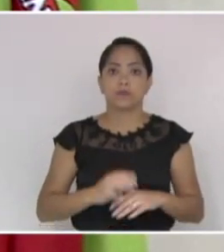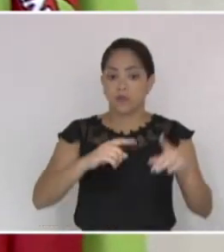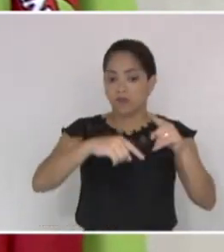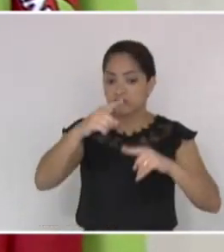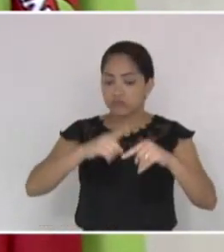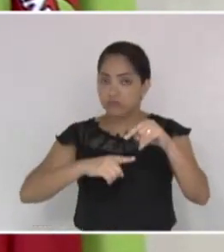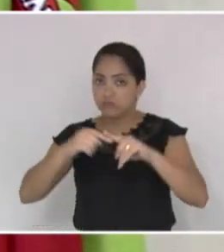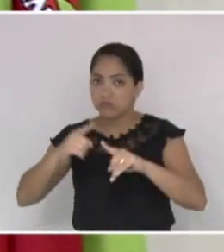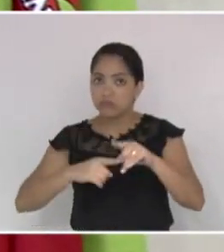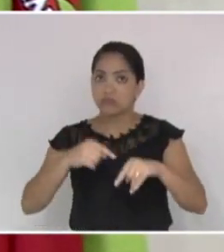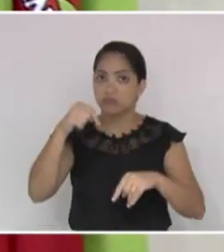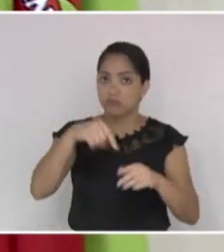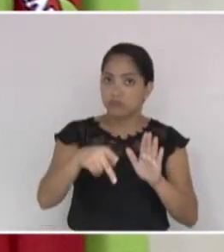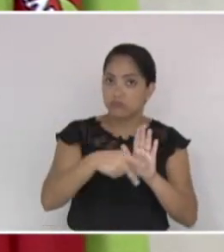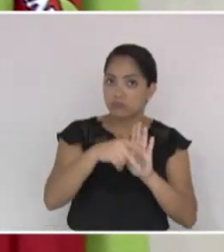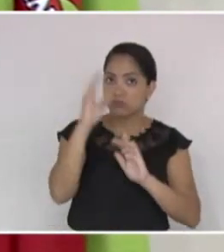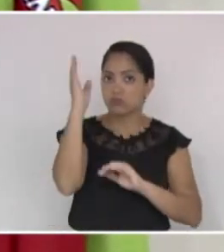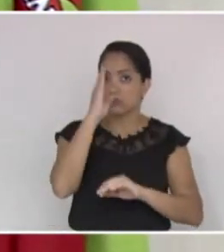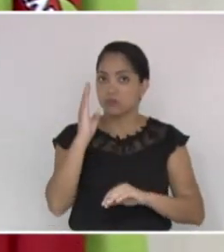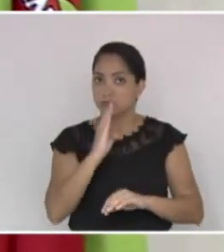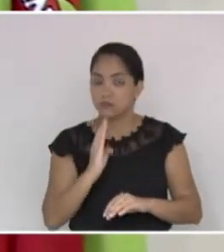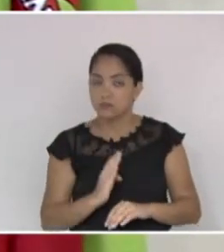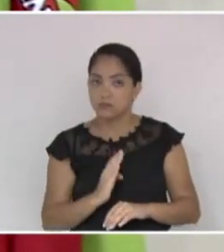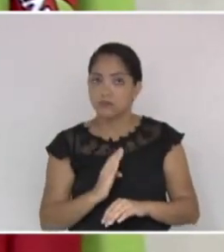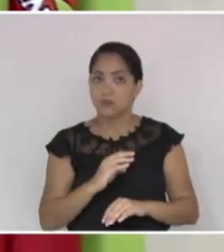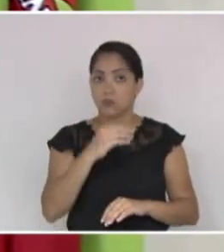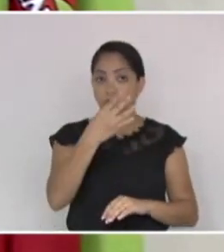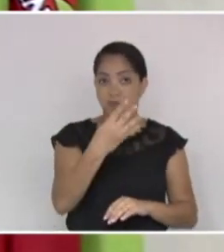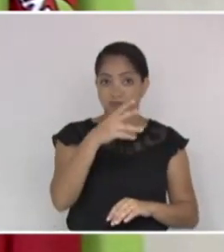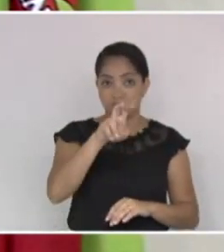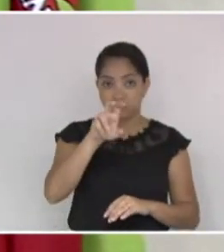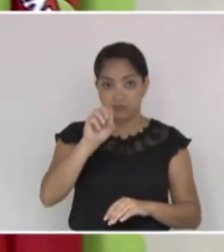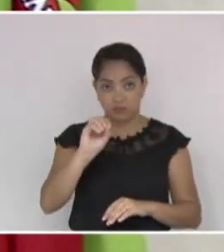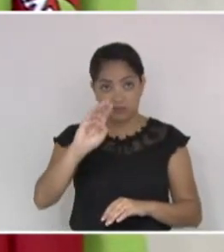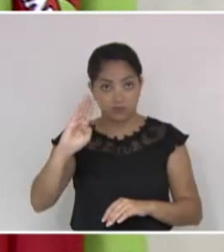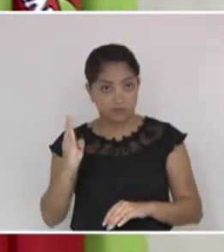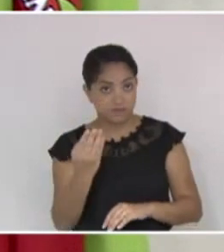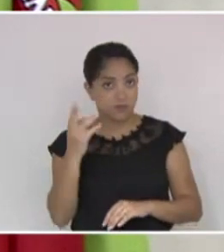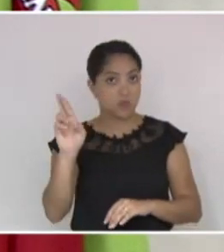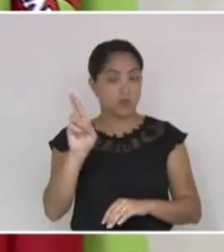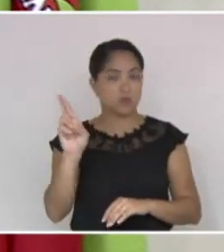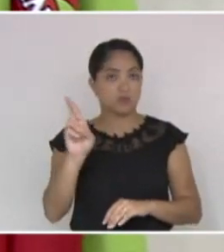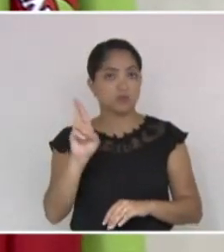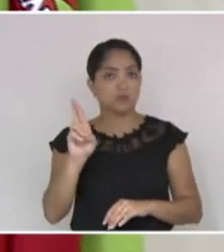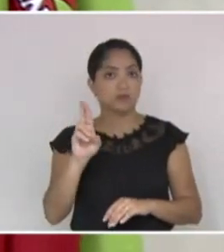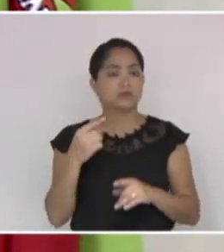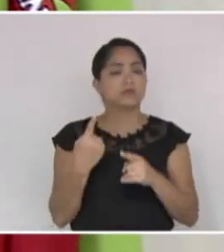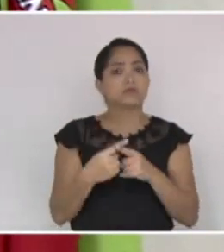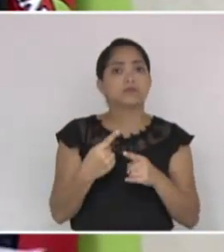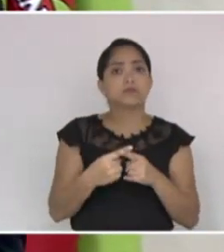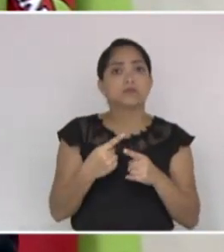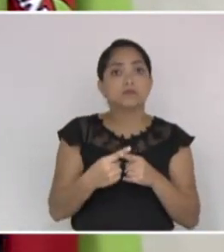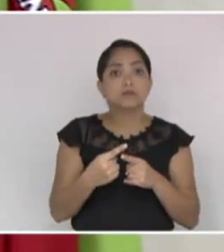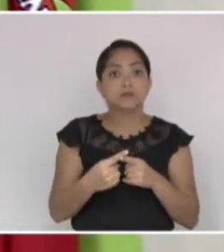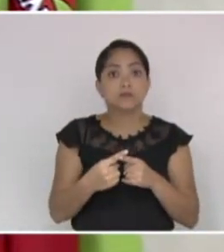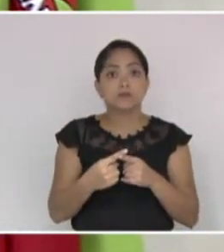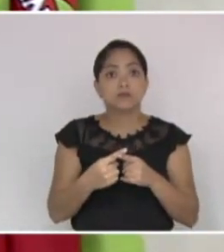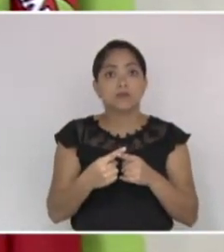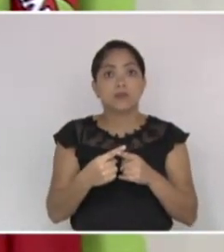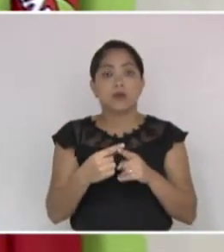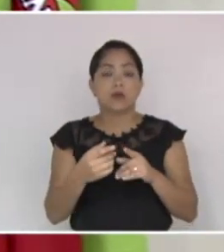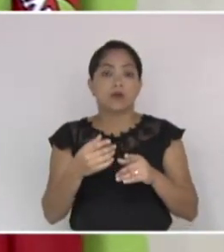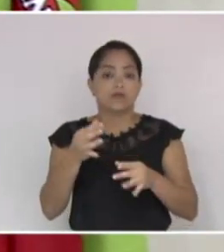isso representa cerca de 450 bilhões? Além disso, também, por que não enfrenta a flagrante injustiça